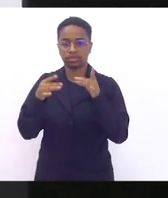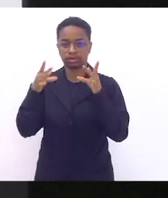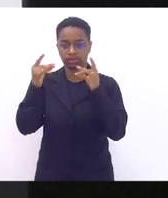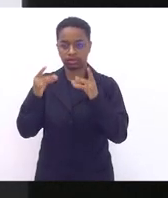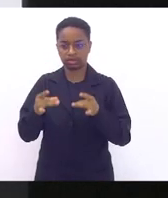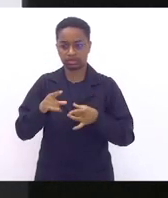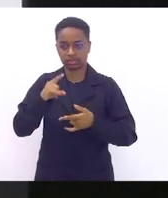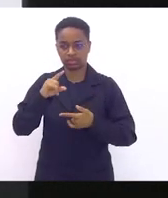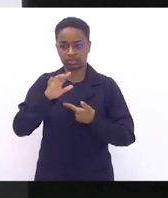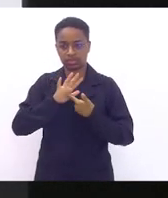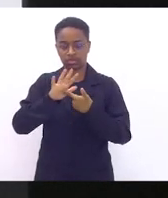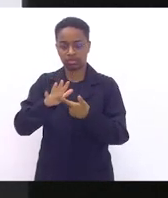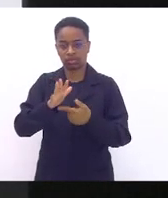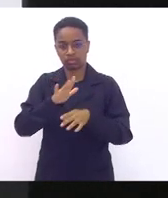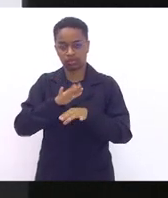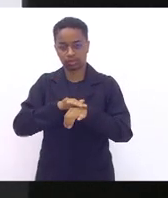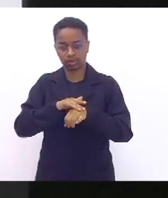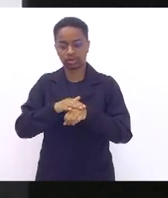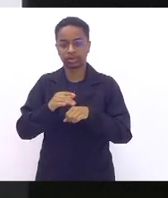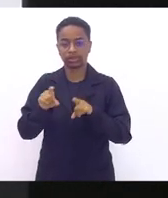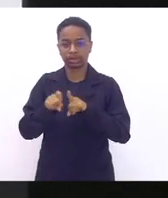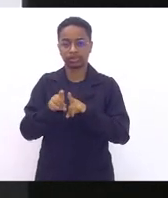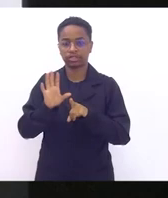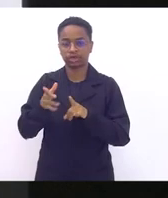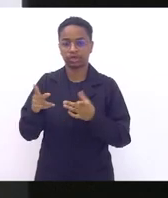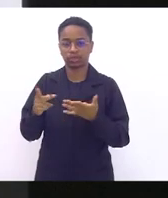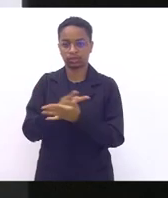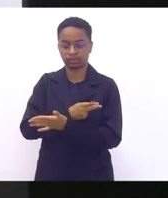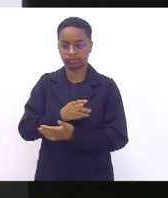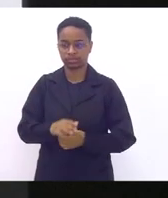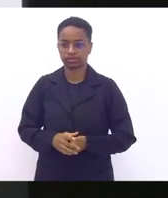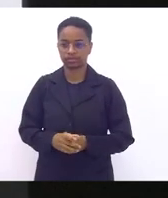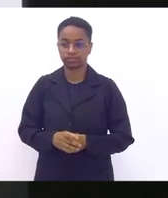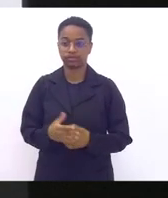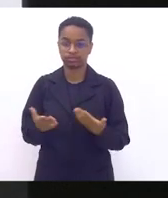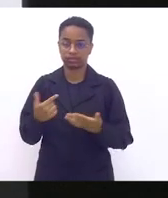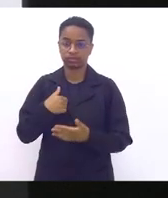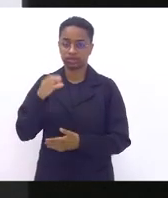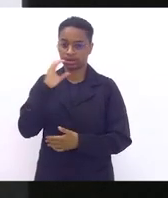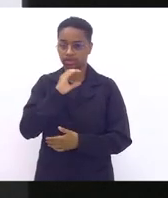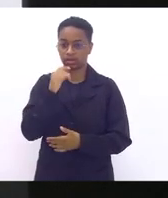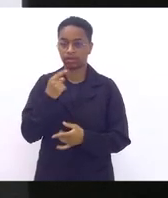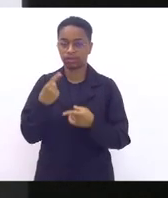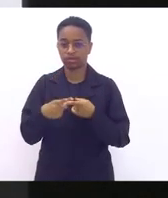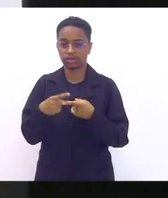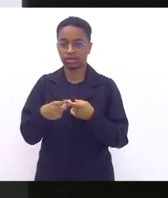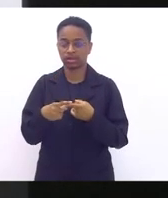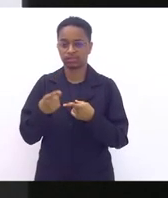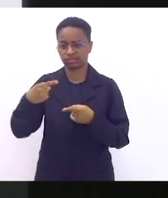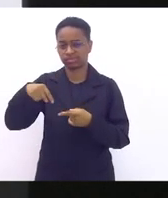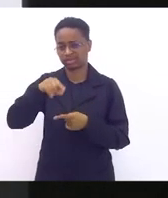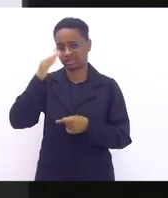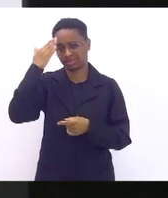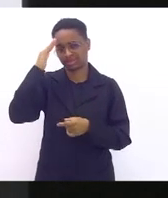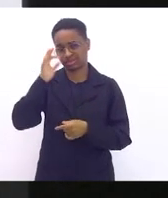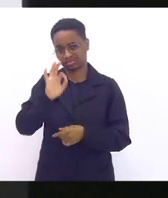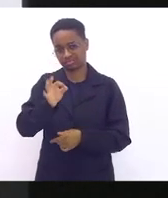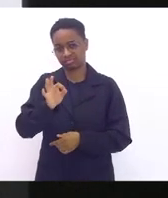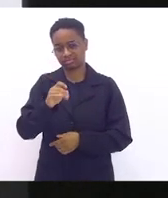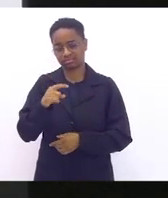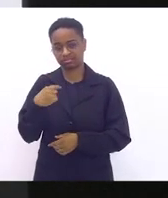painel epidemiológico. Tudo isso já foi realizado. Então, assim, vou acelerar nisso, porque eu acho que isso, o pessoal aqui entende, né, que a gente